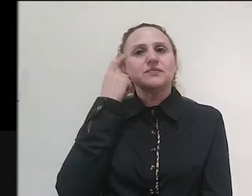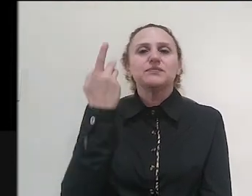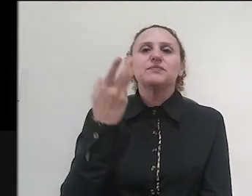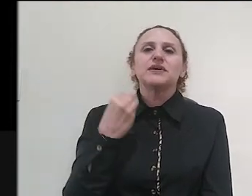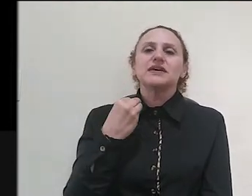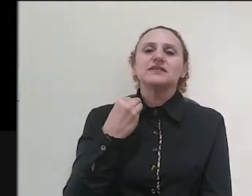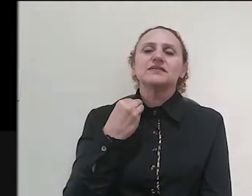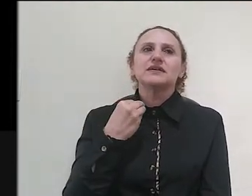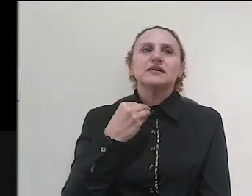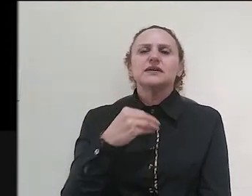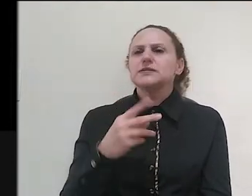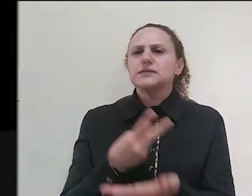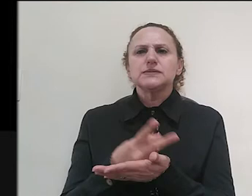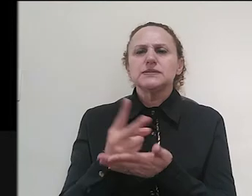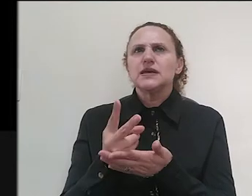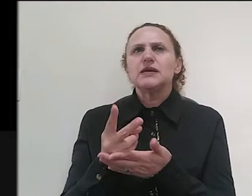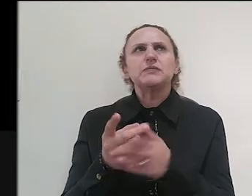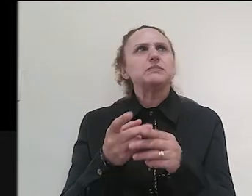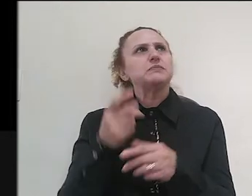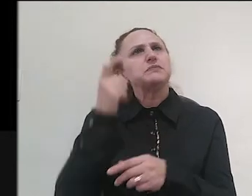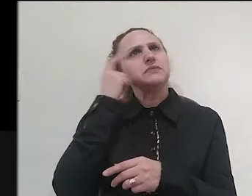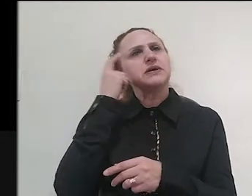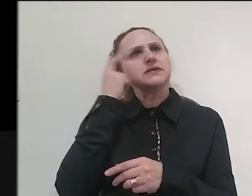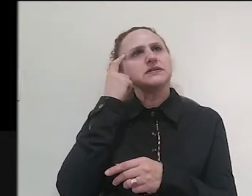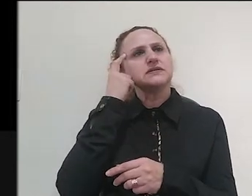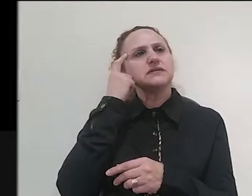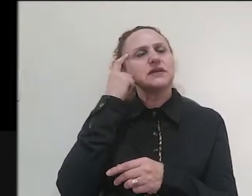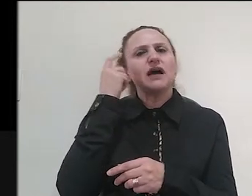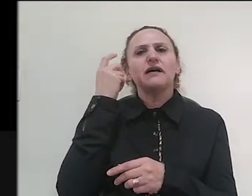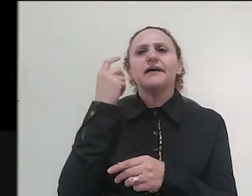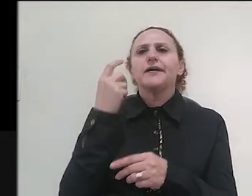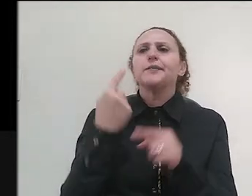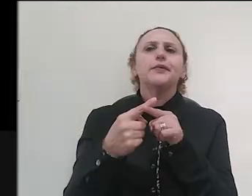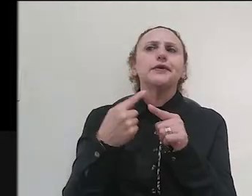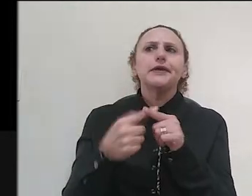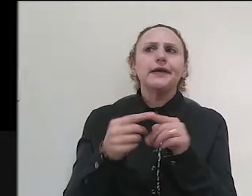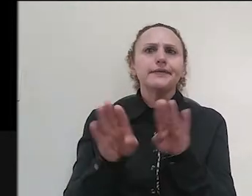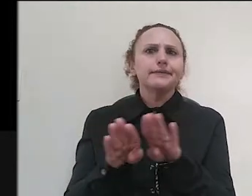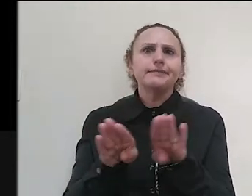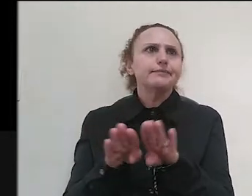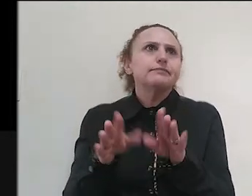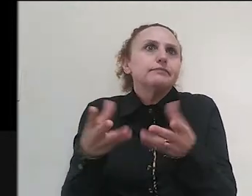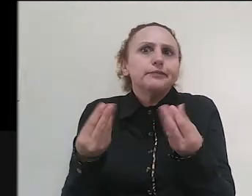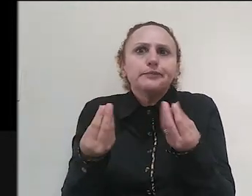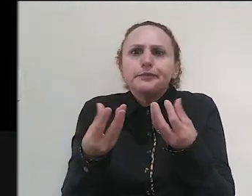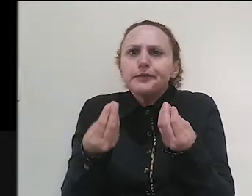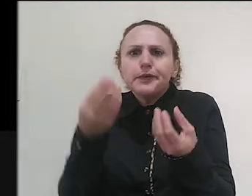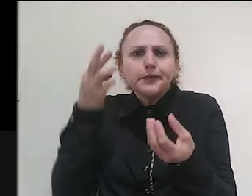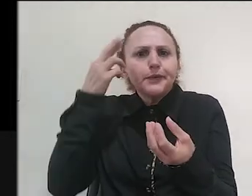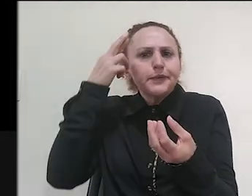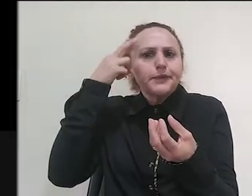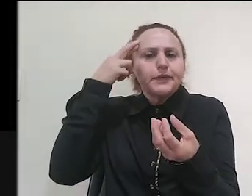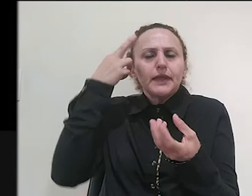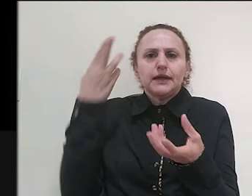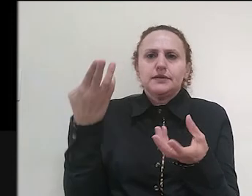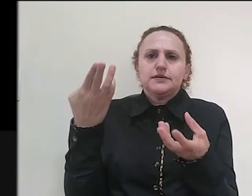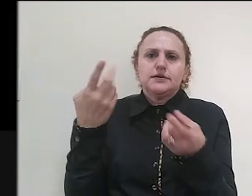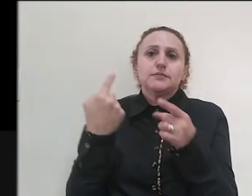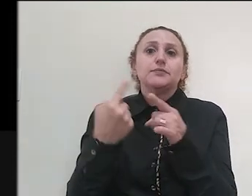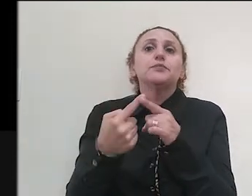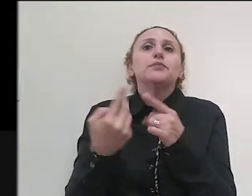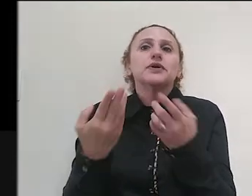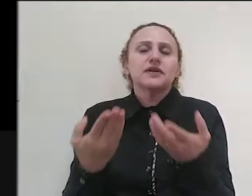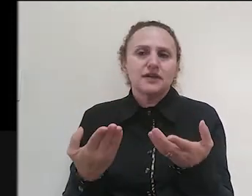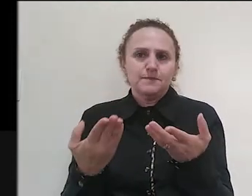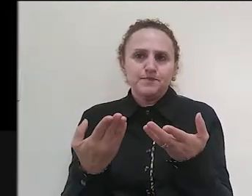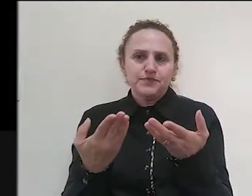de crença na razão e no ser humano. Então, aqui a gente tem um retorno